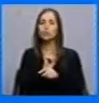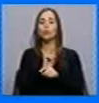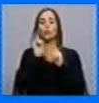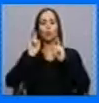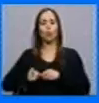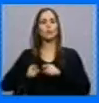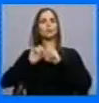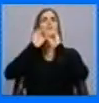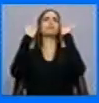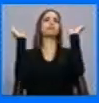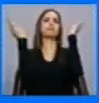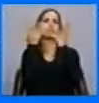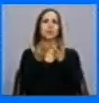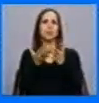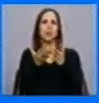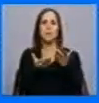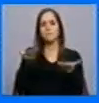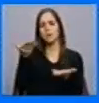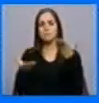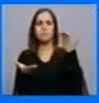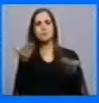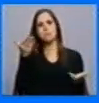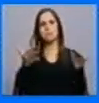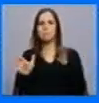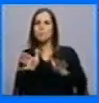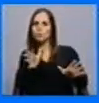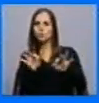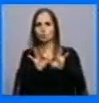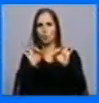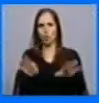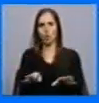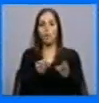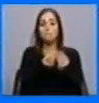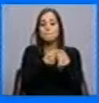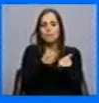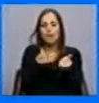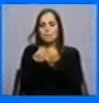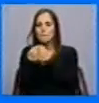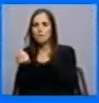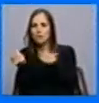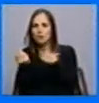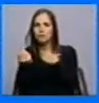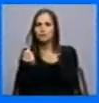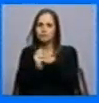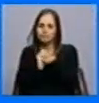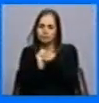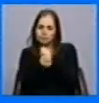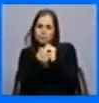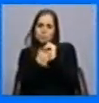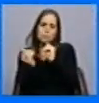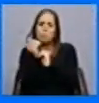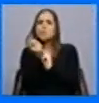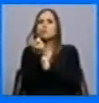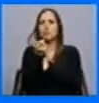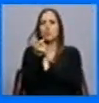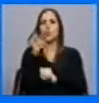eles tinham mais ou menos a mesma quantidade. Mais ou menos. A matéria conseguiu vencer por um bocadinho de nada e é